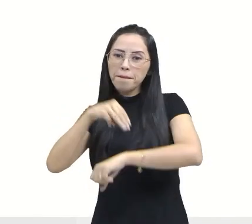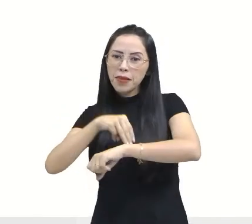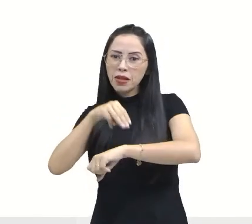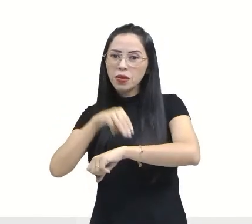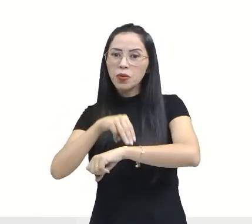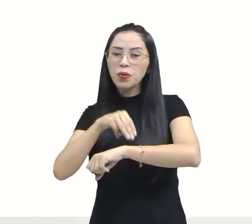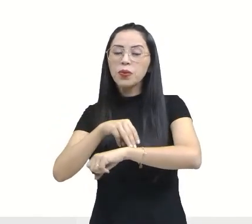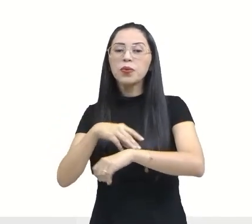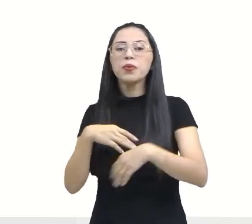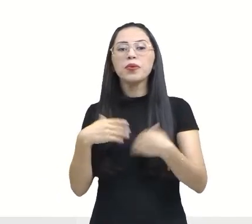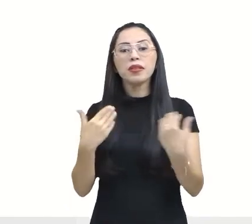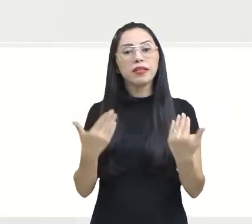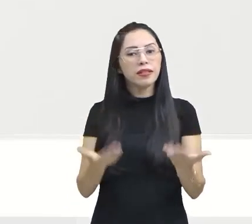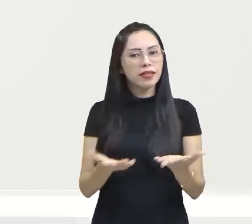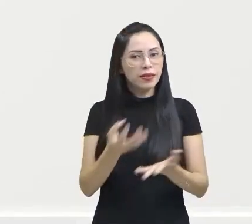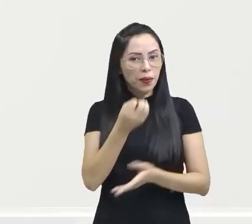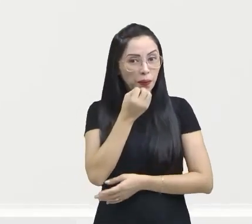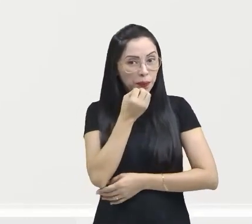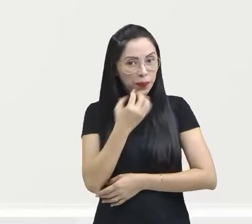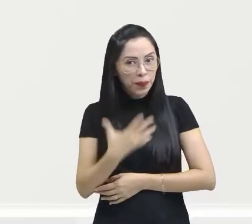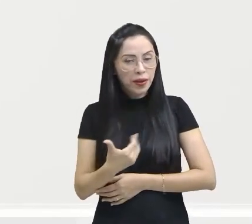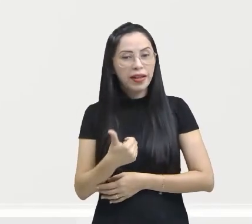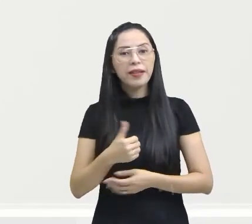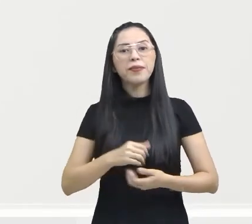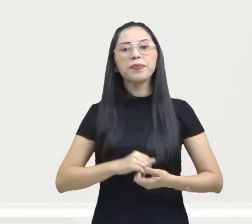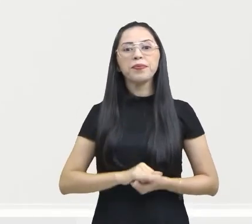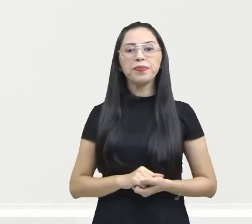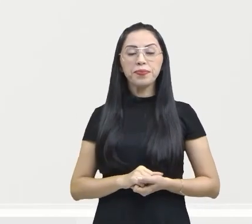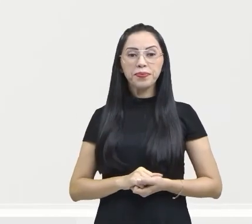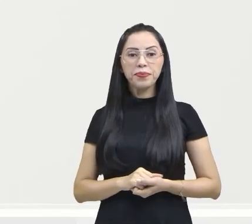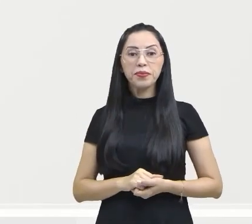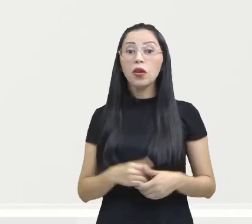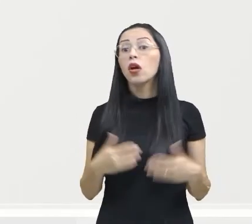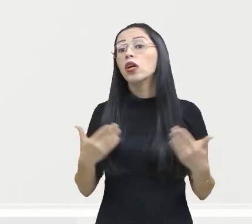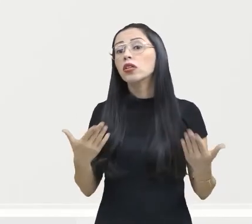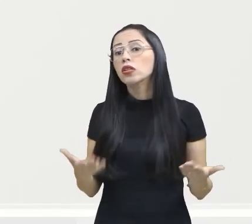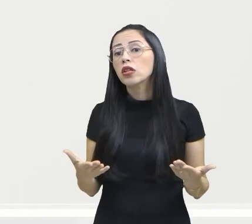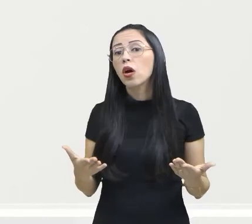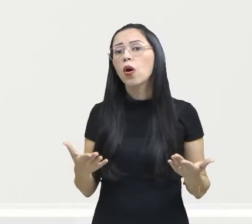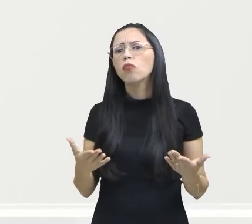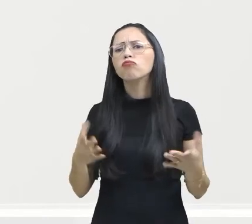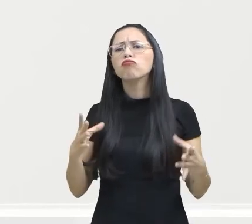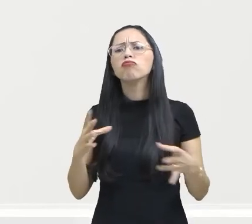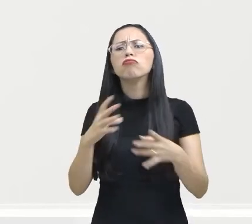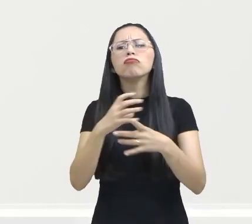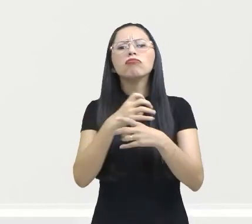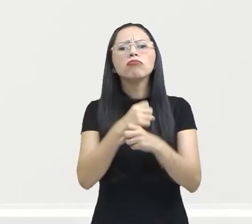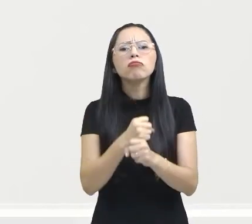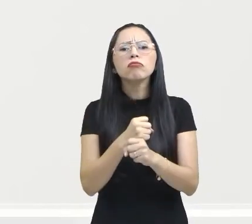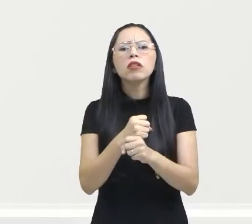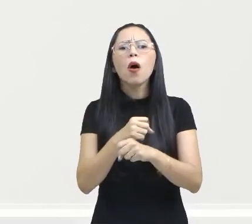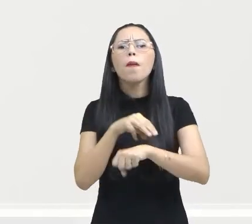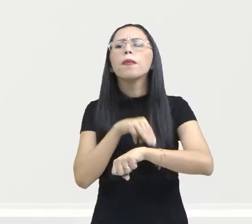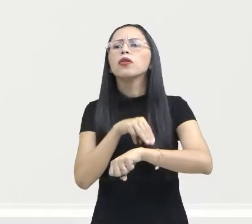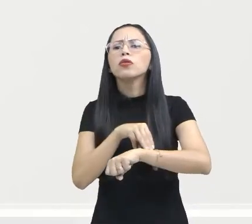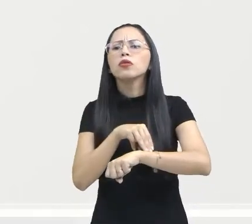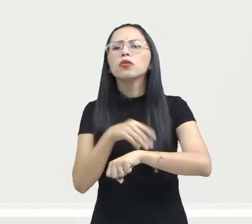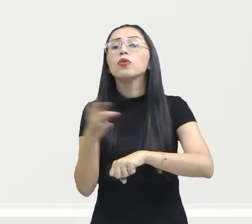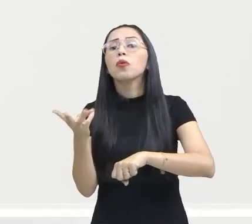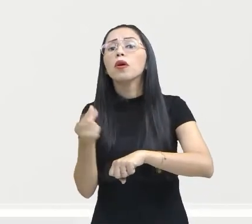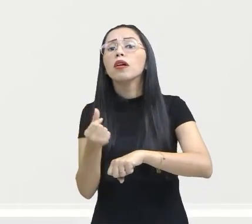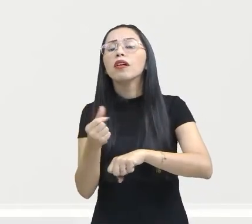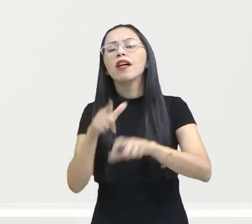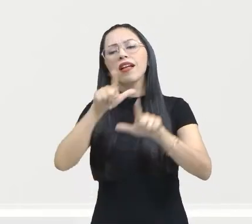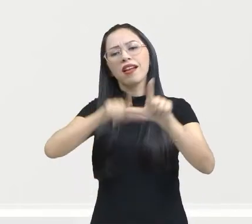minutos. Muito bem. Ou seja, quanto foi que ele gastou para terminar a tarefa dele?